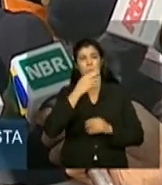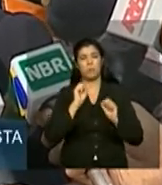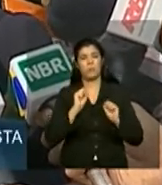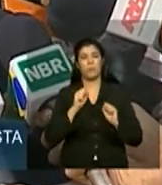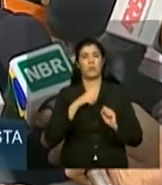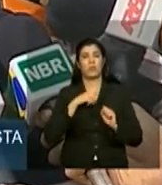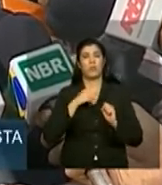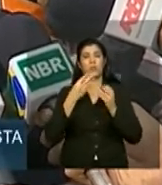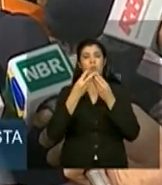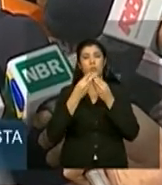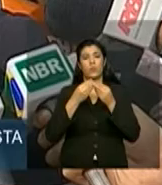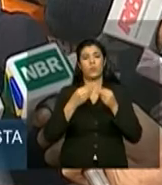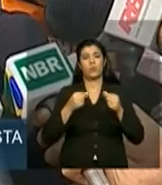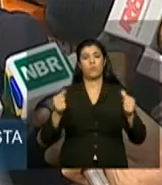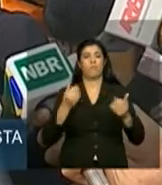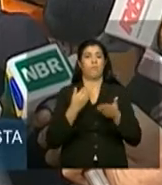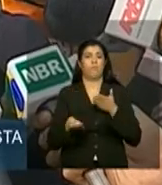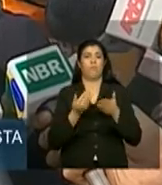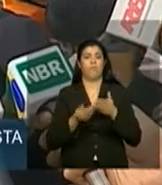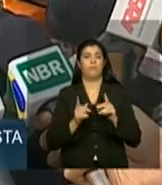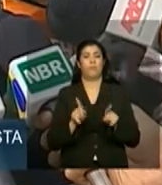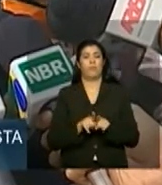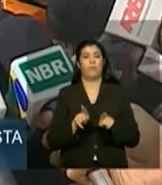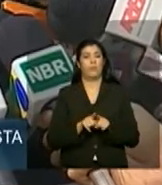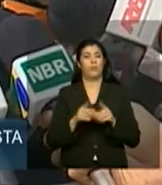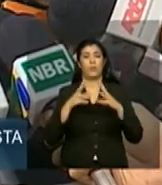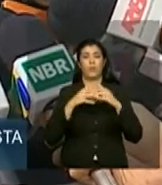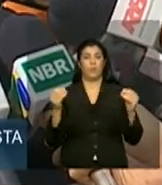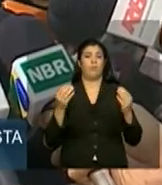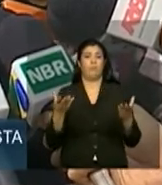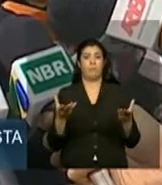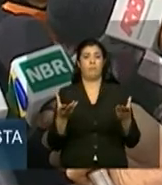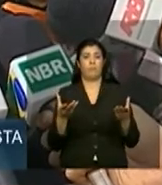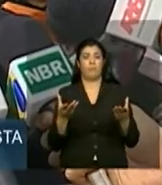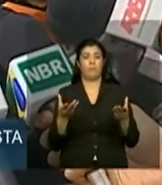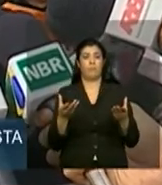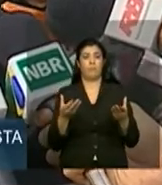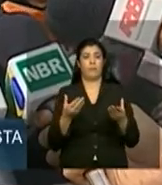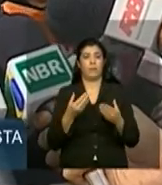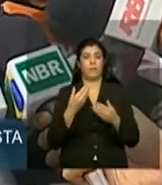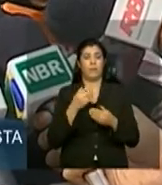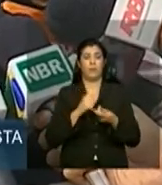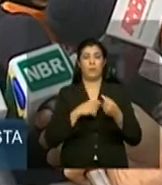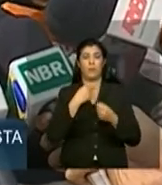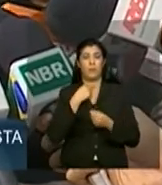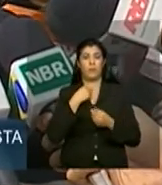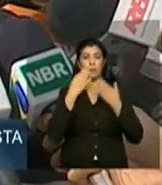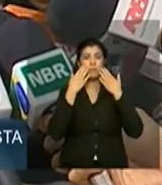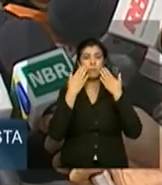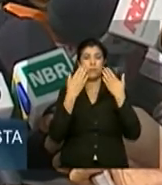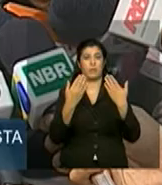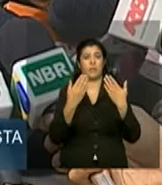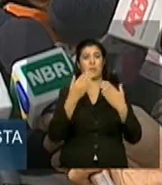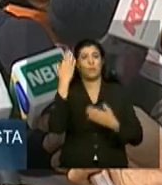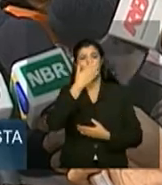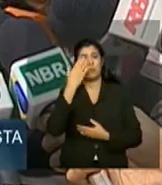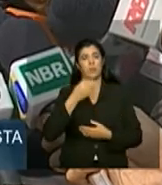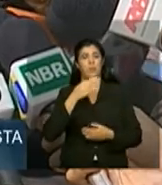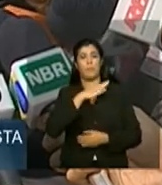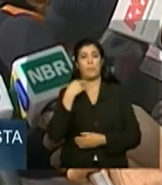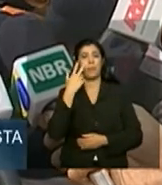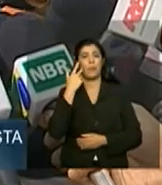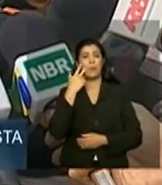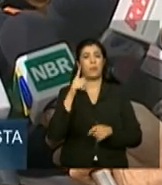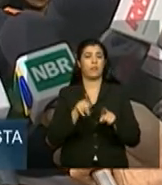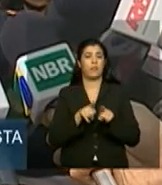ter sido perdidas, elas podem ter desaparecido e não podem ser apresentadas nem da morte natural e